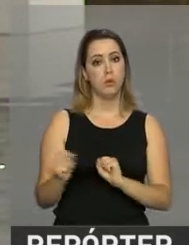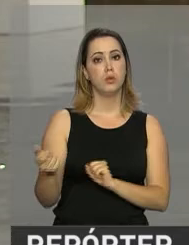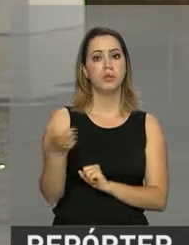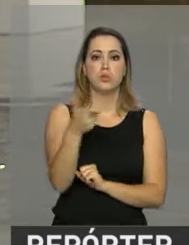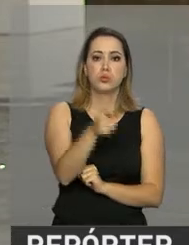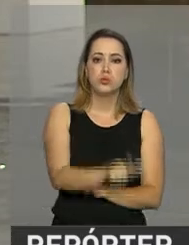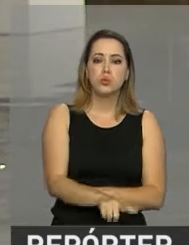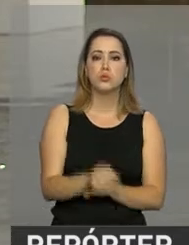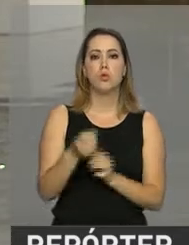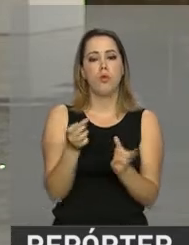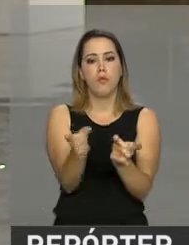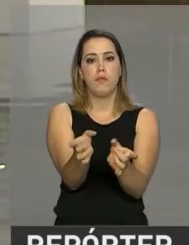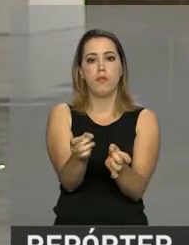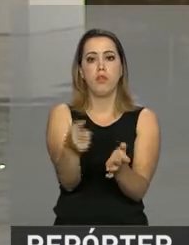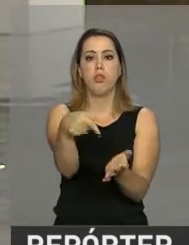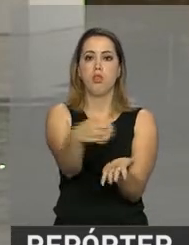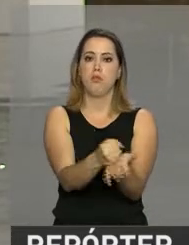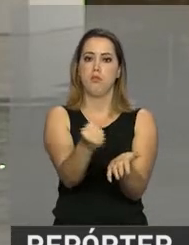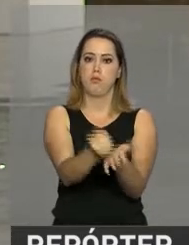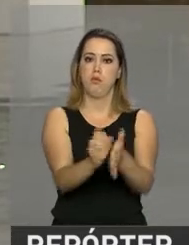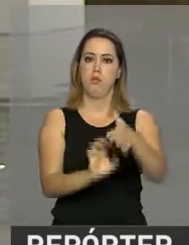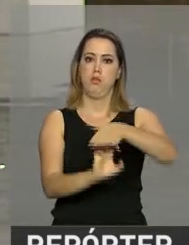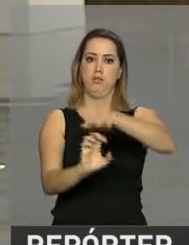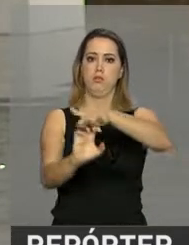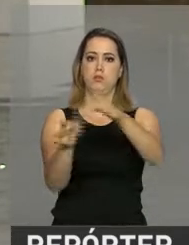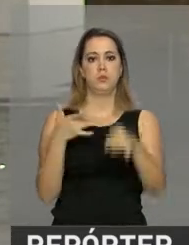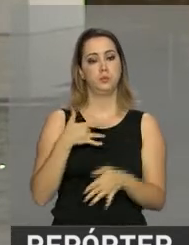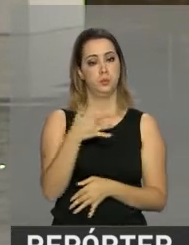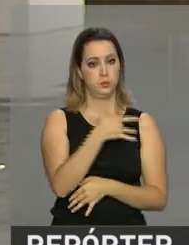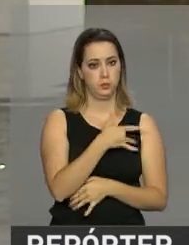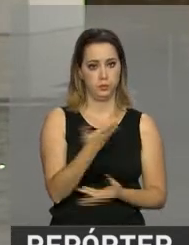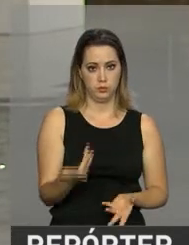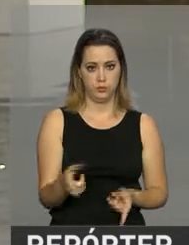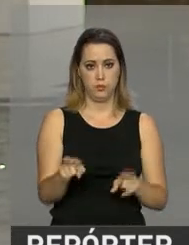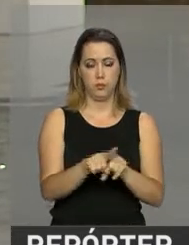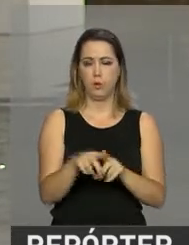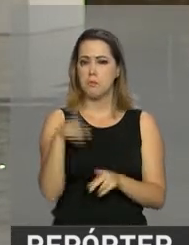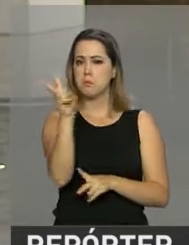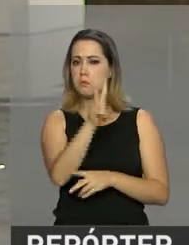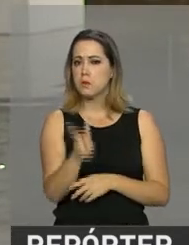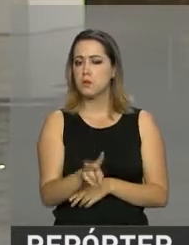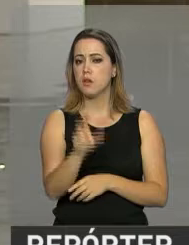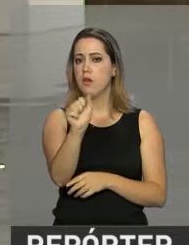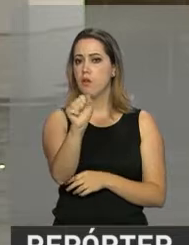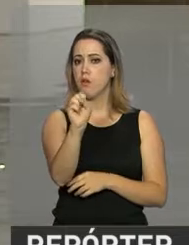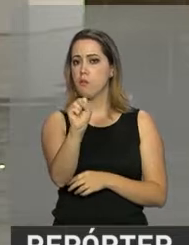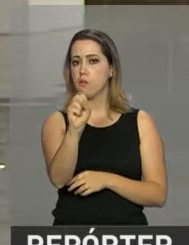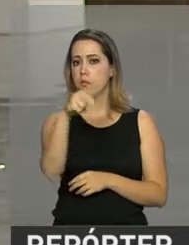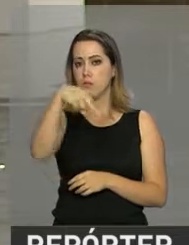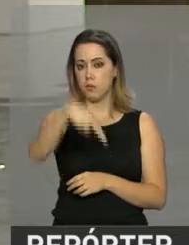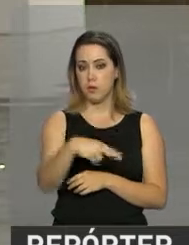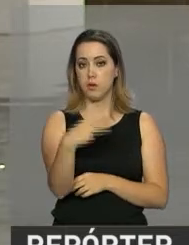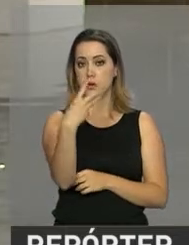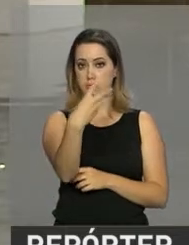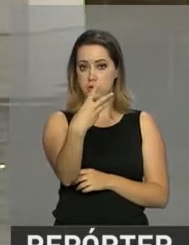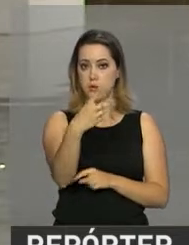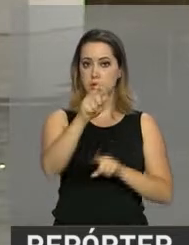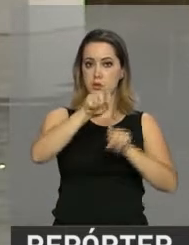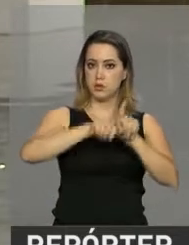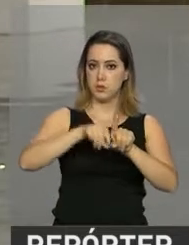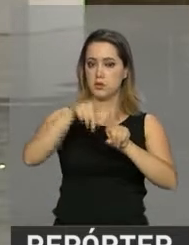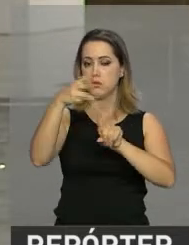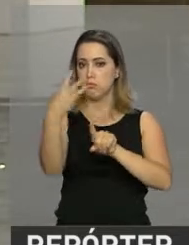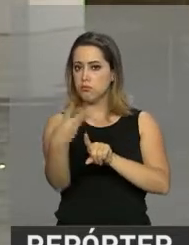desses planos no mercado brasileiro. Essas análises da ANS, elas sempre ocorrem de 3 em 3 meses